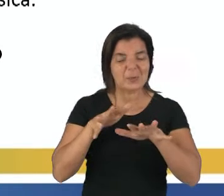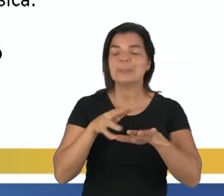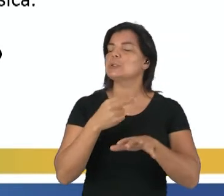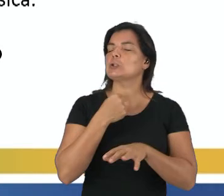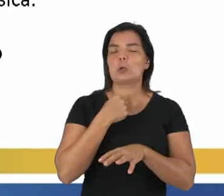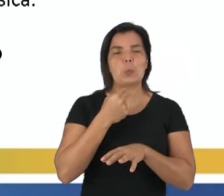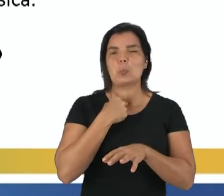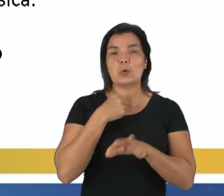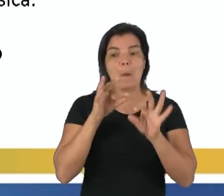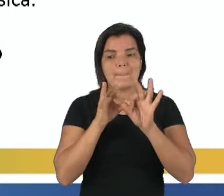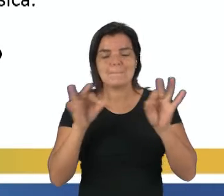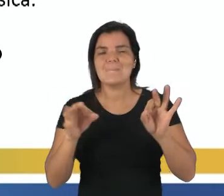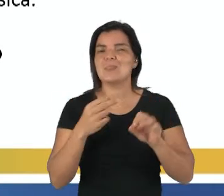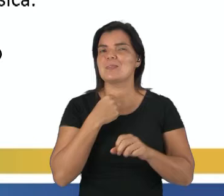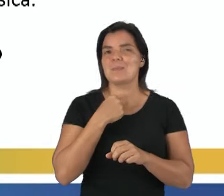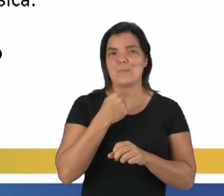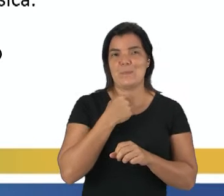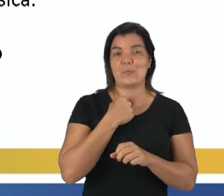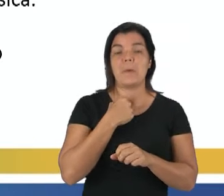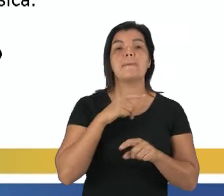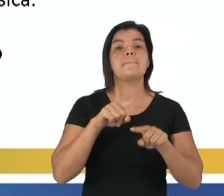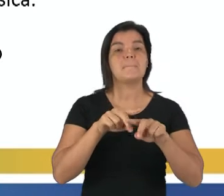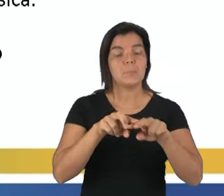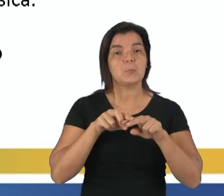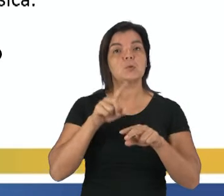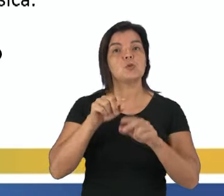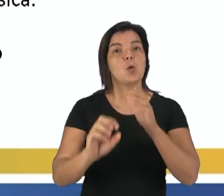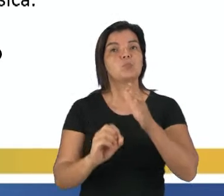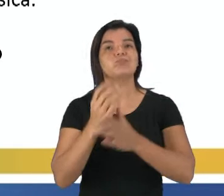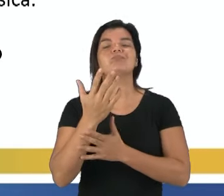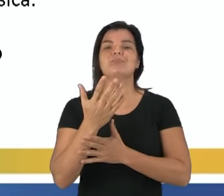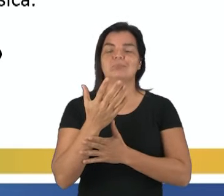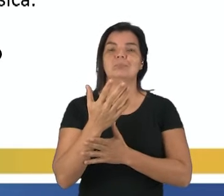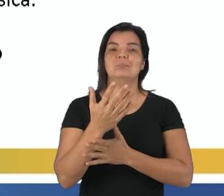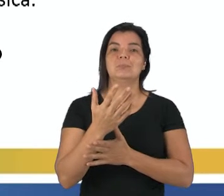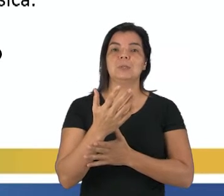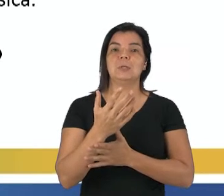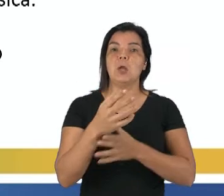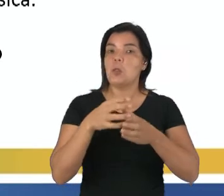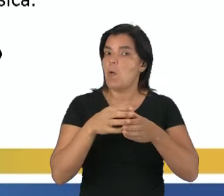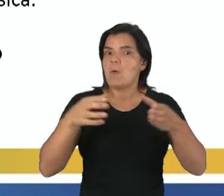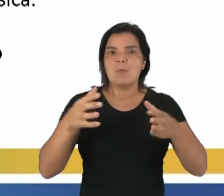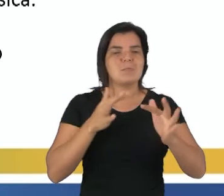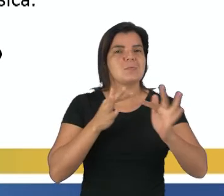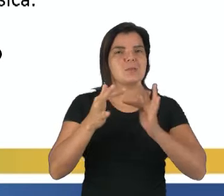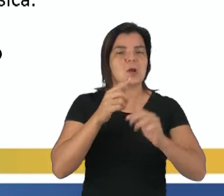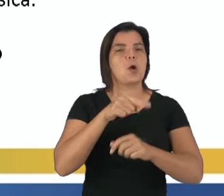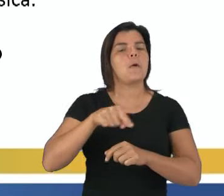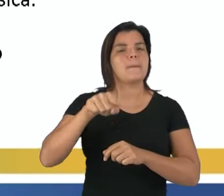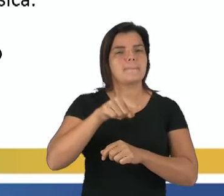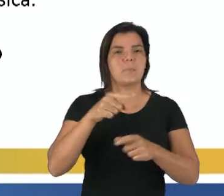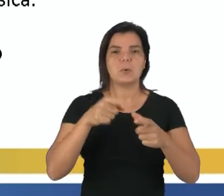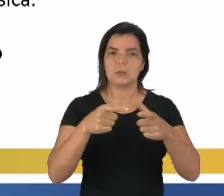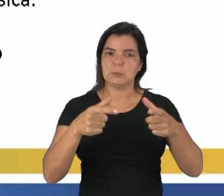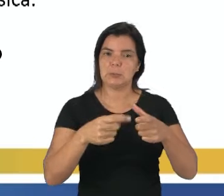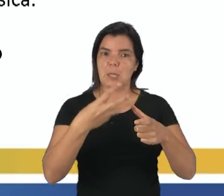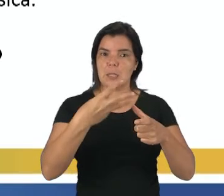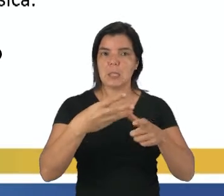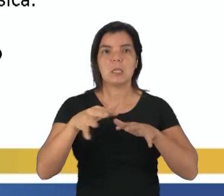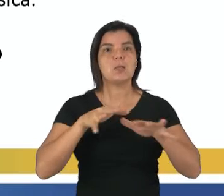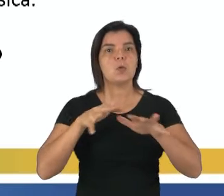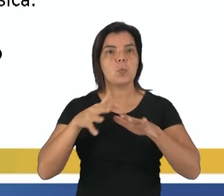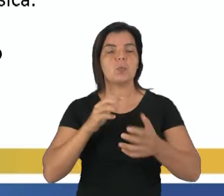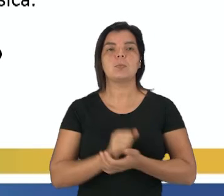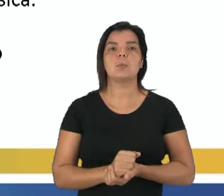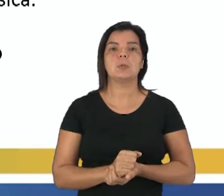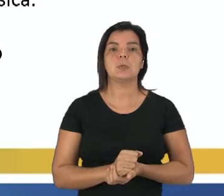é possível medir o movimento, pois ele é um fenômeno, né? Não é uma grandeza física, que você pode colocar aqui 3